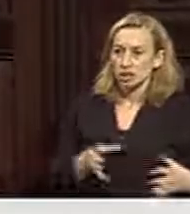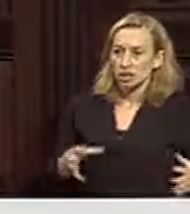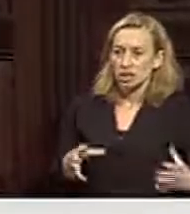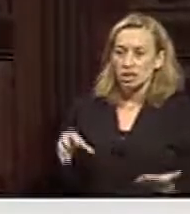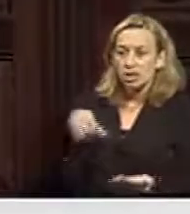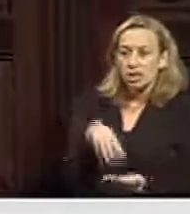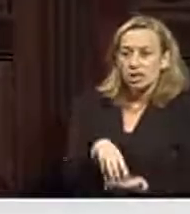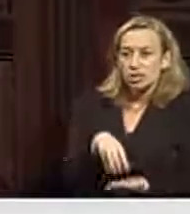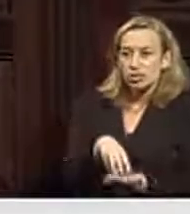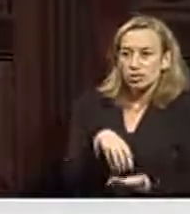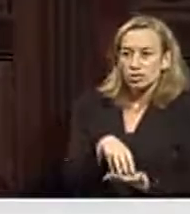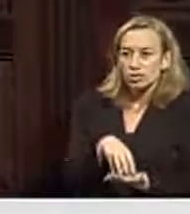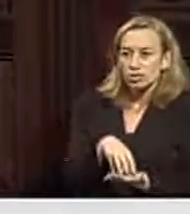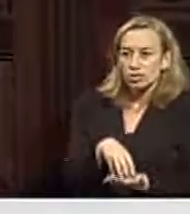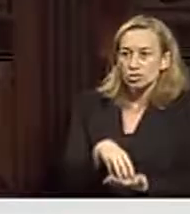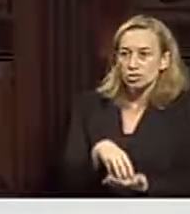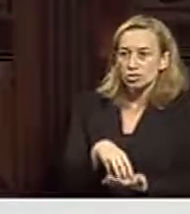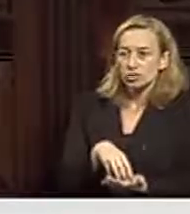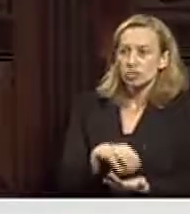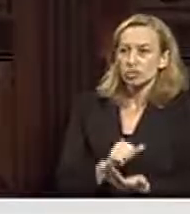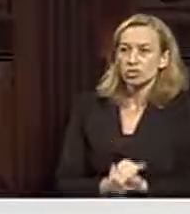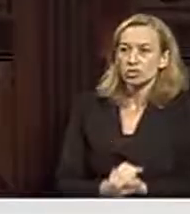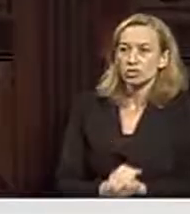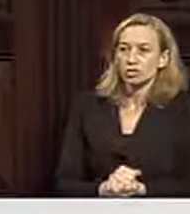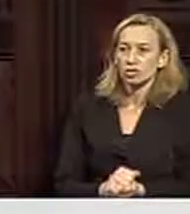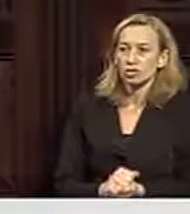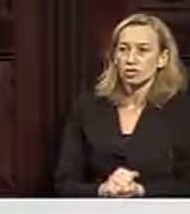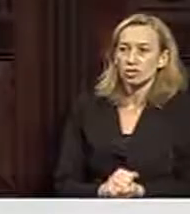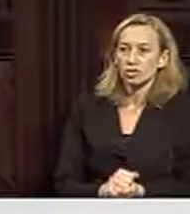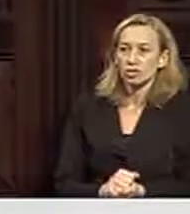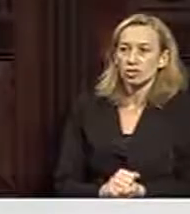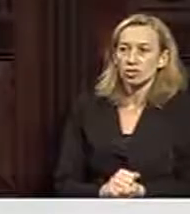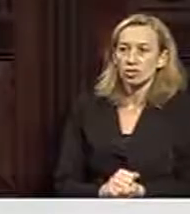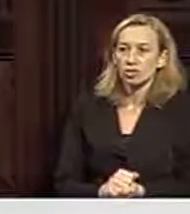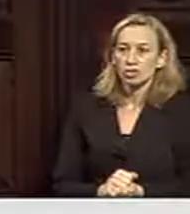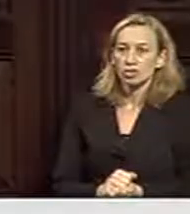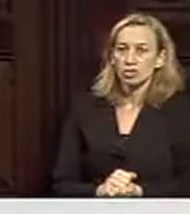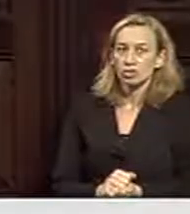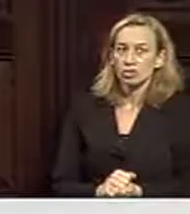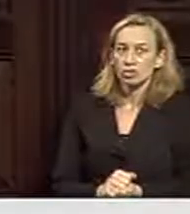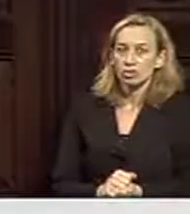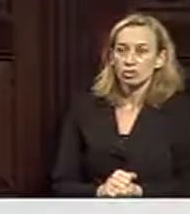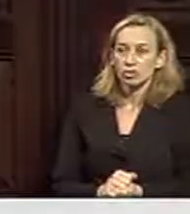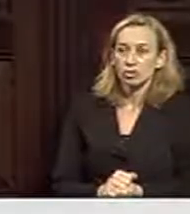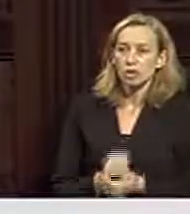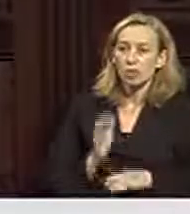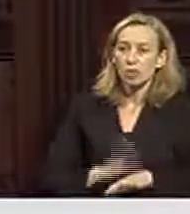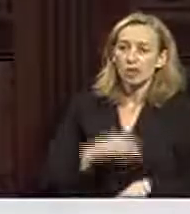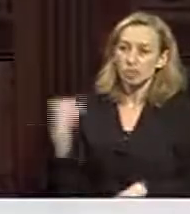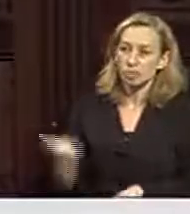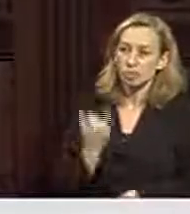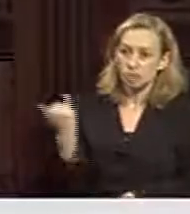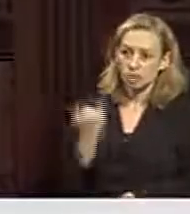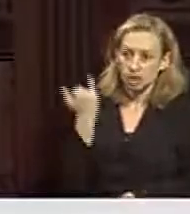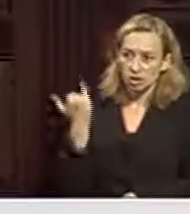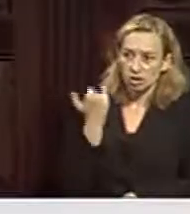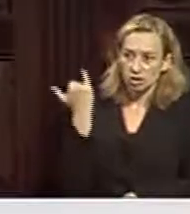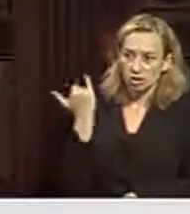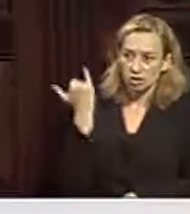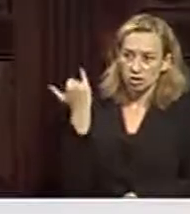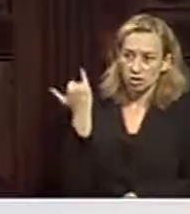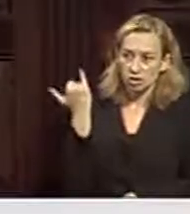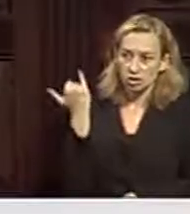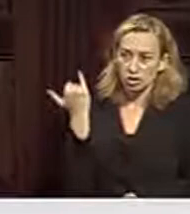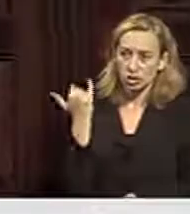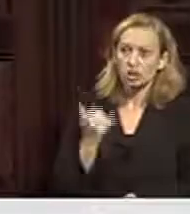por exemplo, o Fernandes Figueira, que é um dos mais importantes